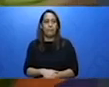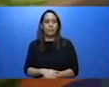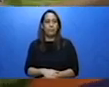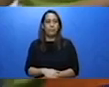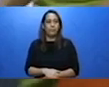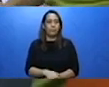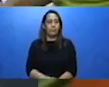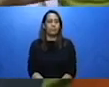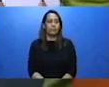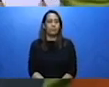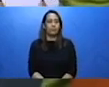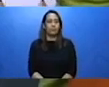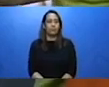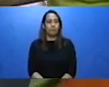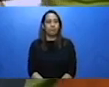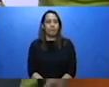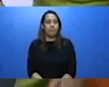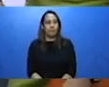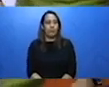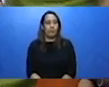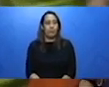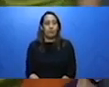Ens. Certo?